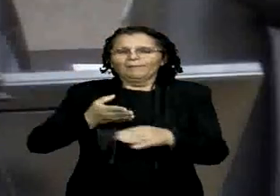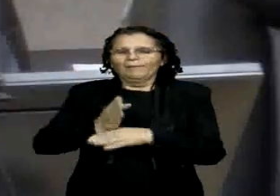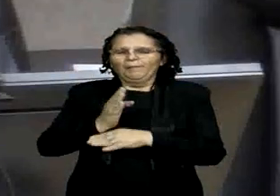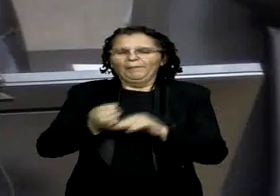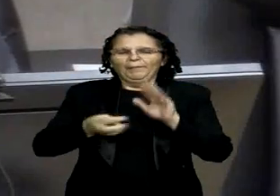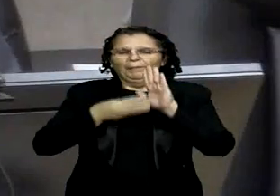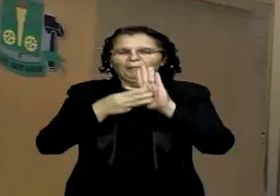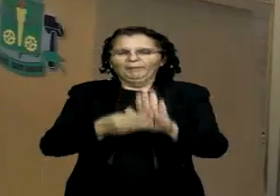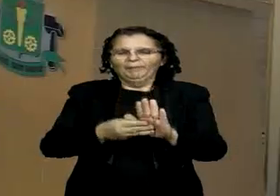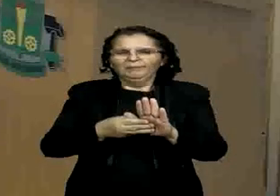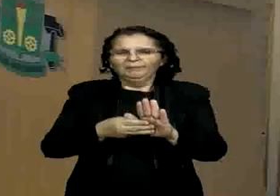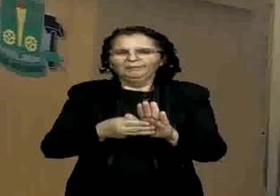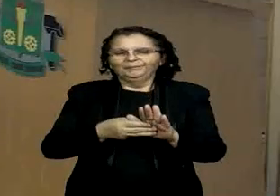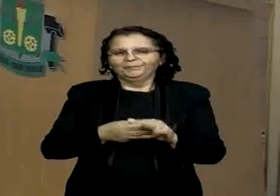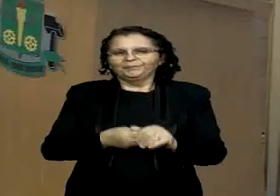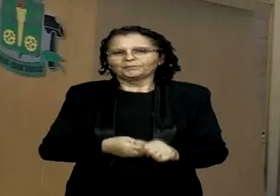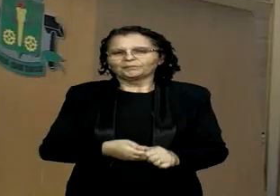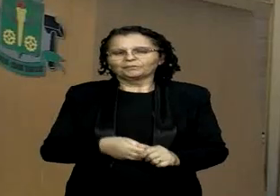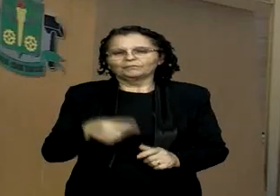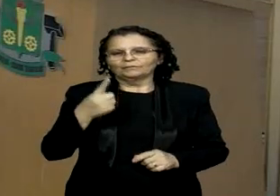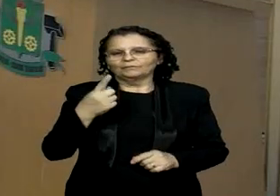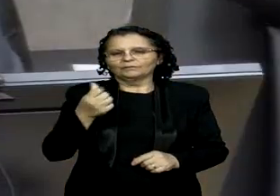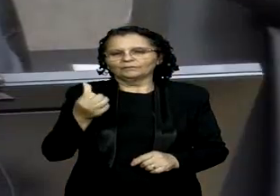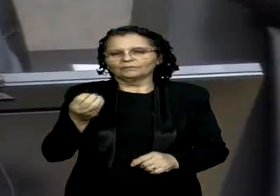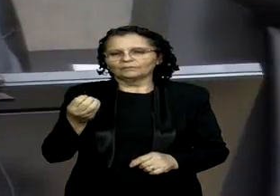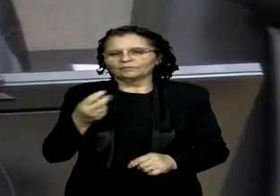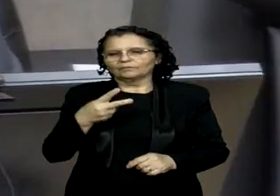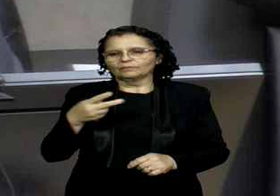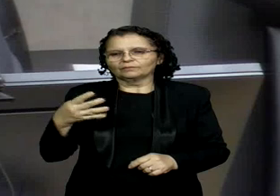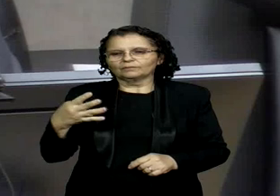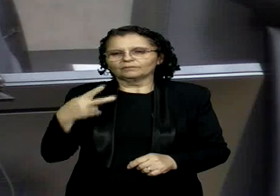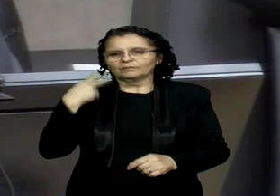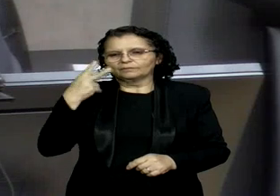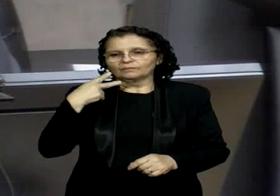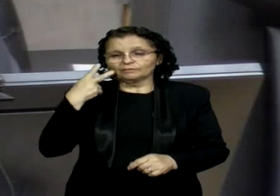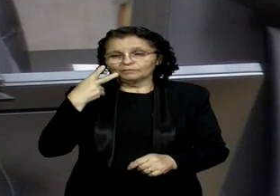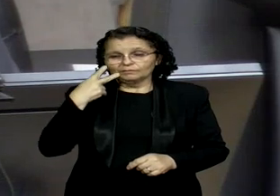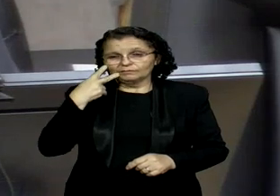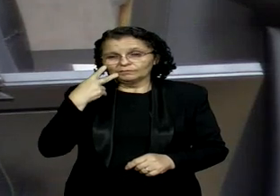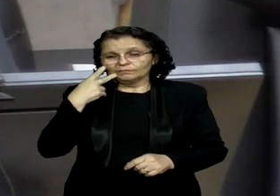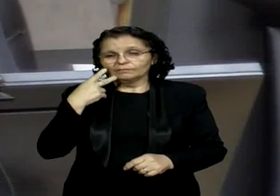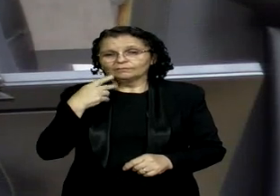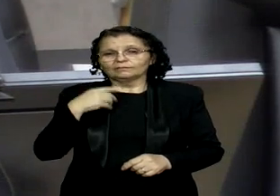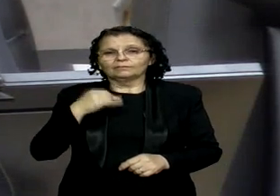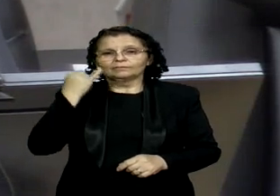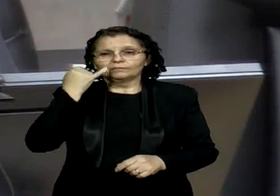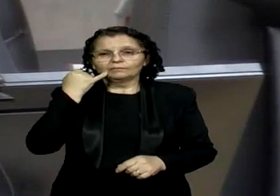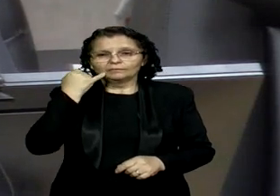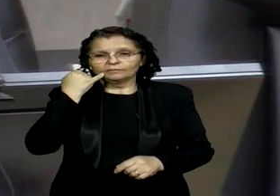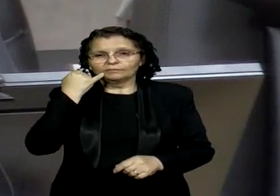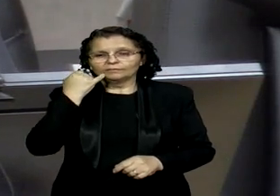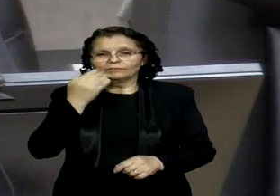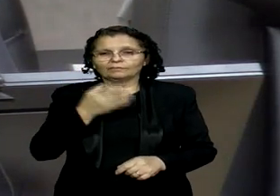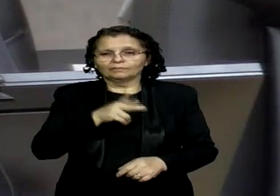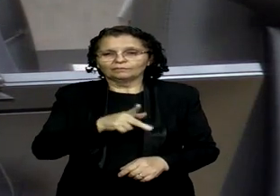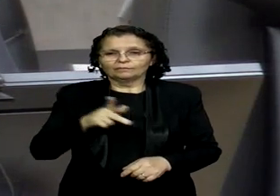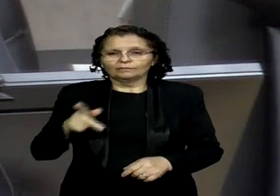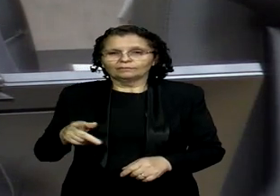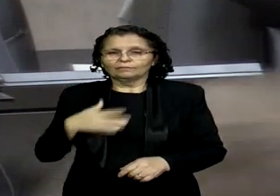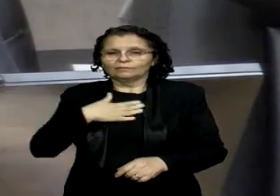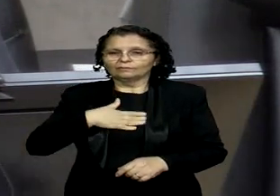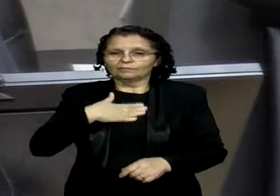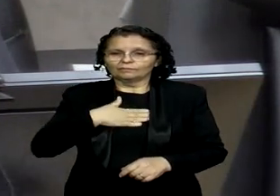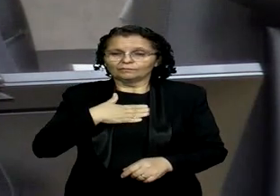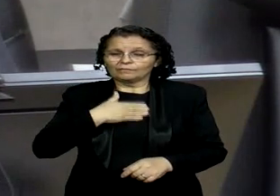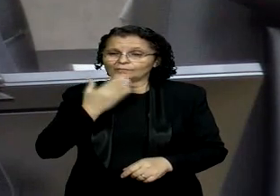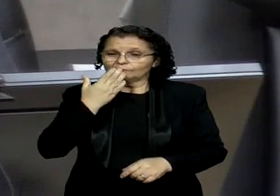a moção de aplauso 160 de 2024 da nobre vereadora Juliana Dativoz. Presidente, gostaria